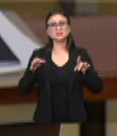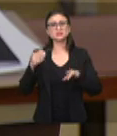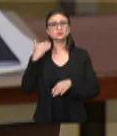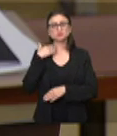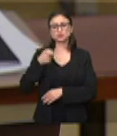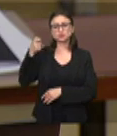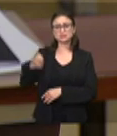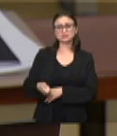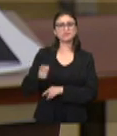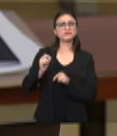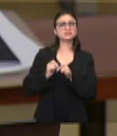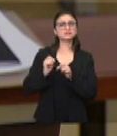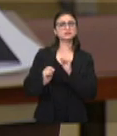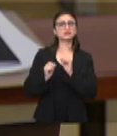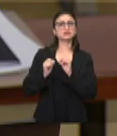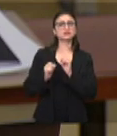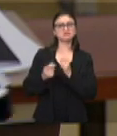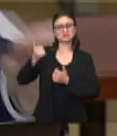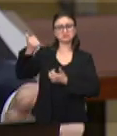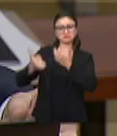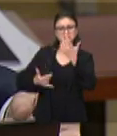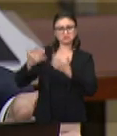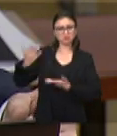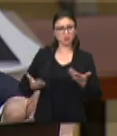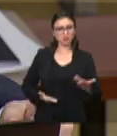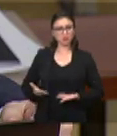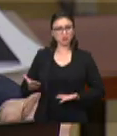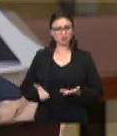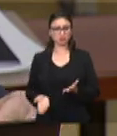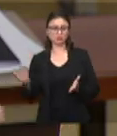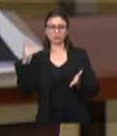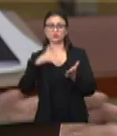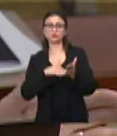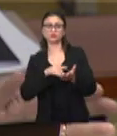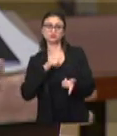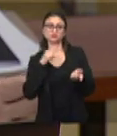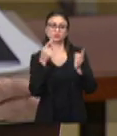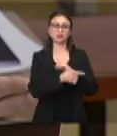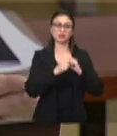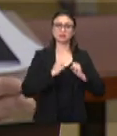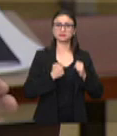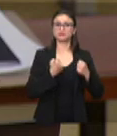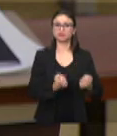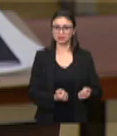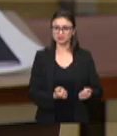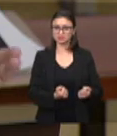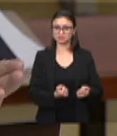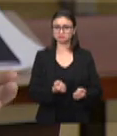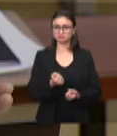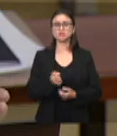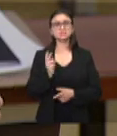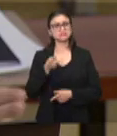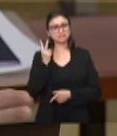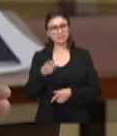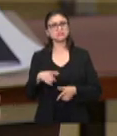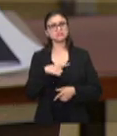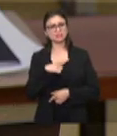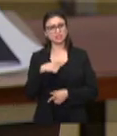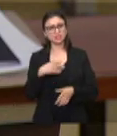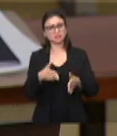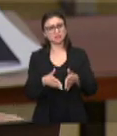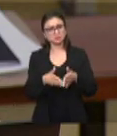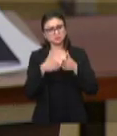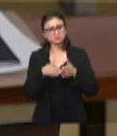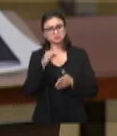juízes faziam? Ouviam primeiro os colaboradores, depois as defesas. Sempre houve um pedido expresso. Eu duvido que alguma defesa